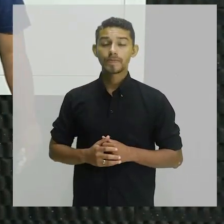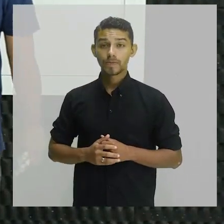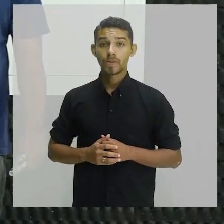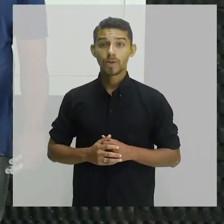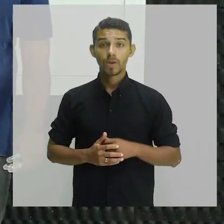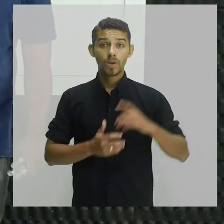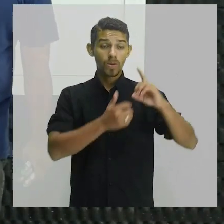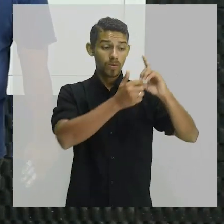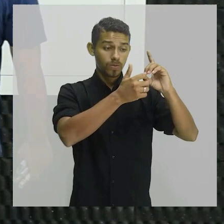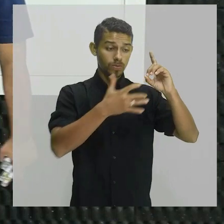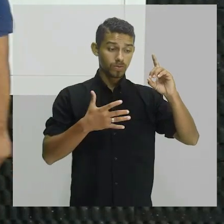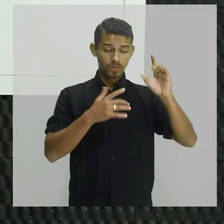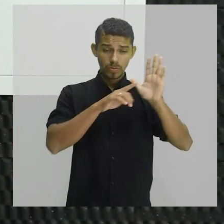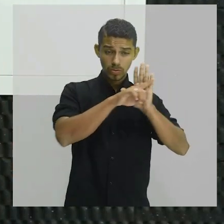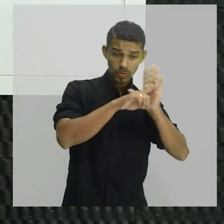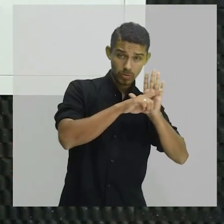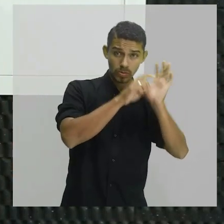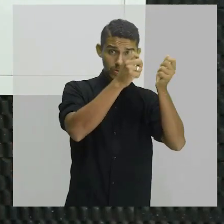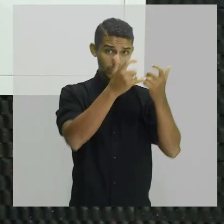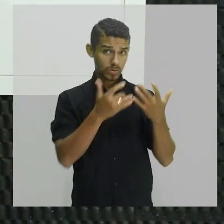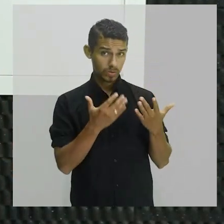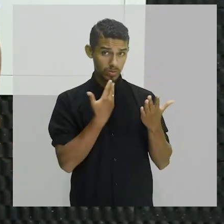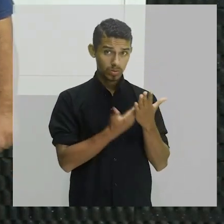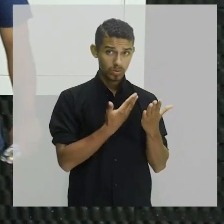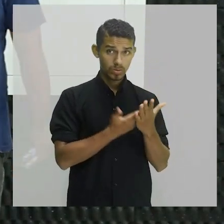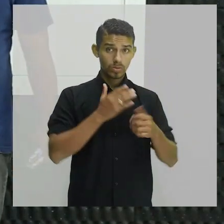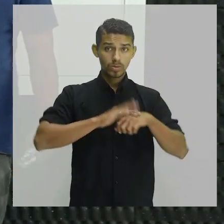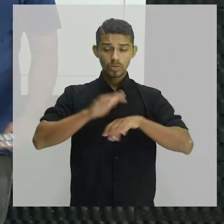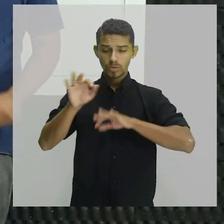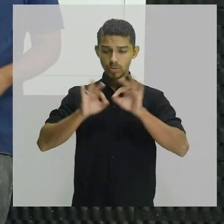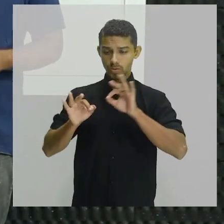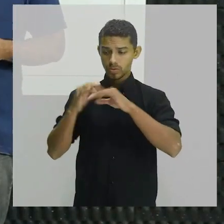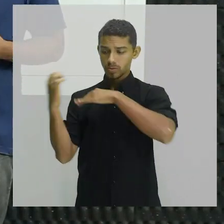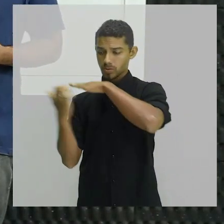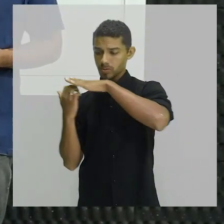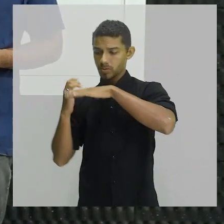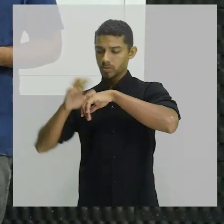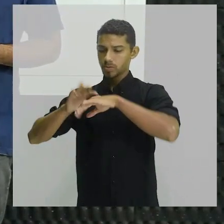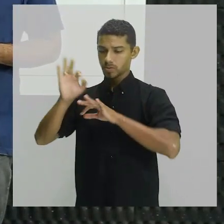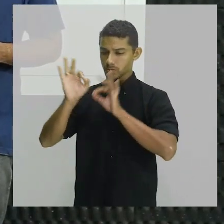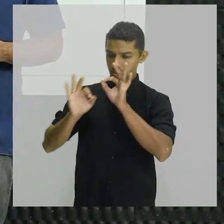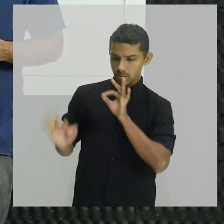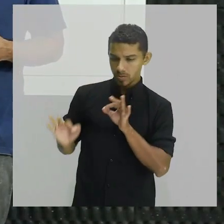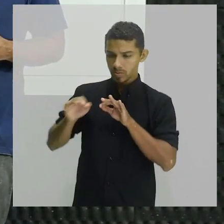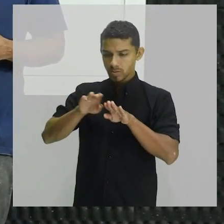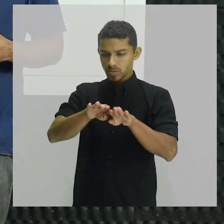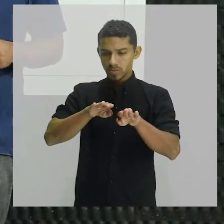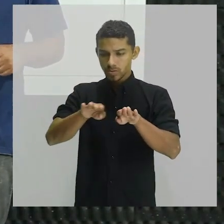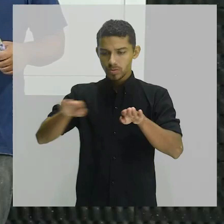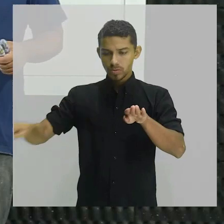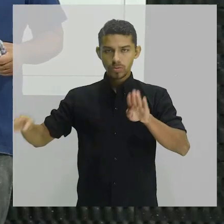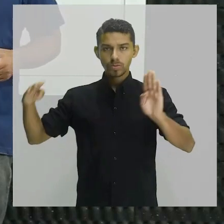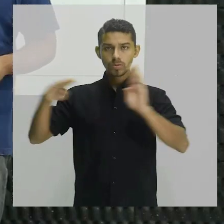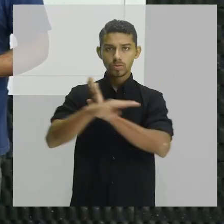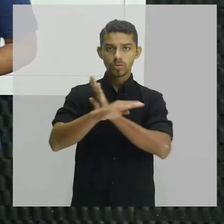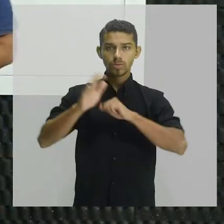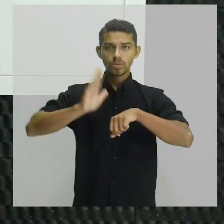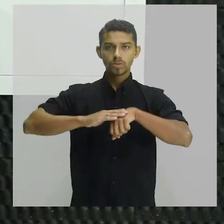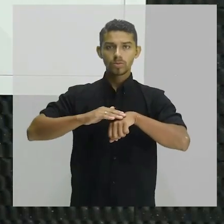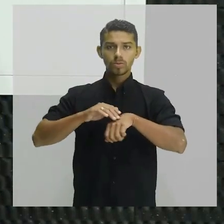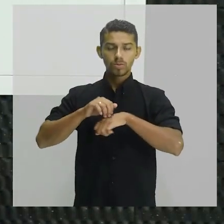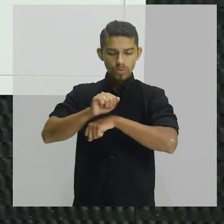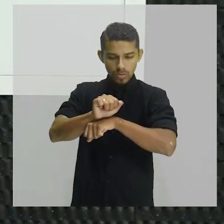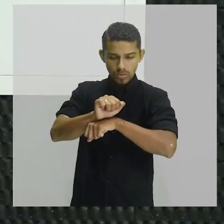Segundo os dados estatísticos da Companhia Controladora de Trânsito, um veículo que está inicialmente parado no